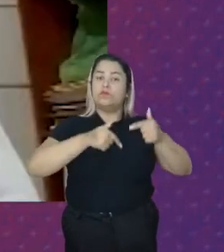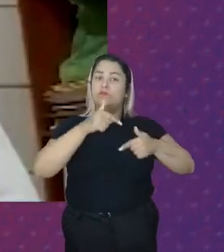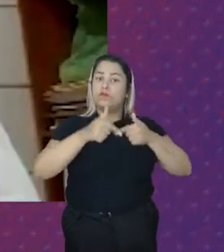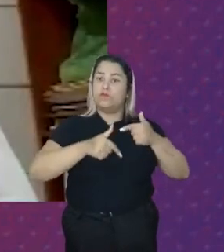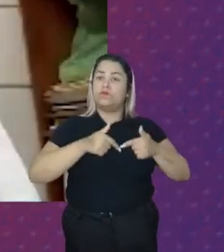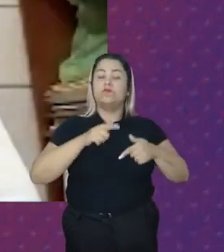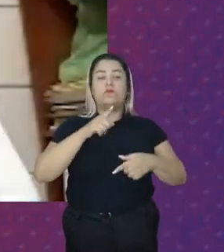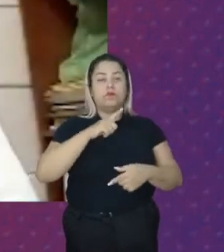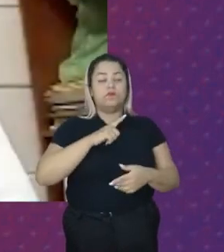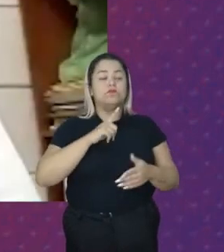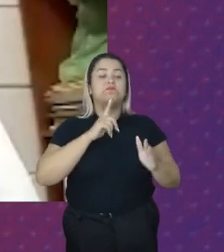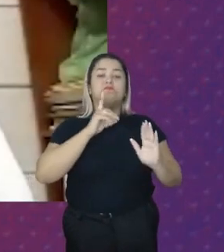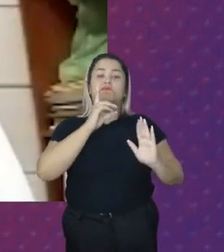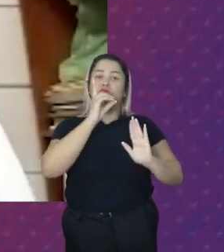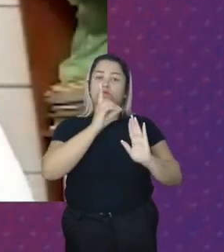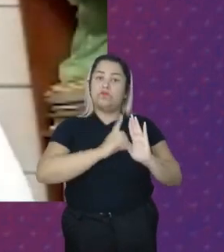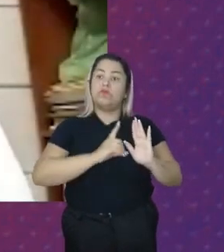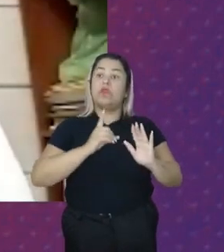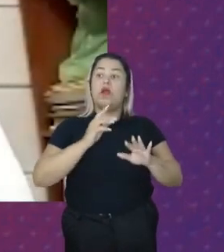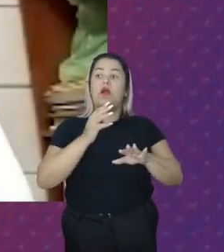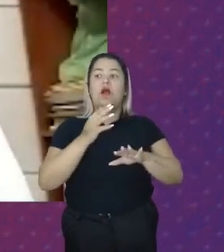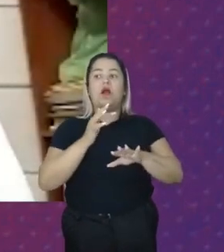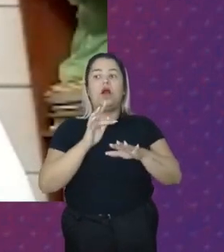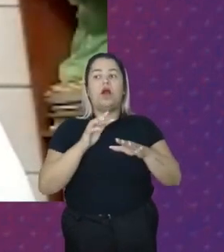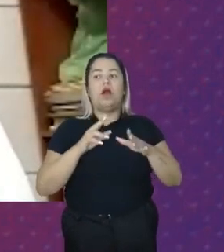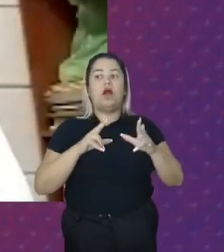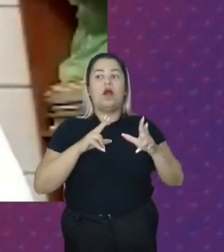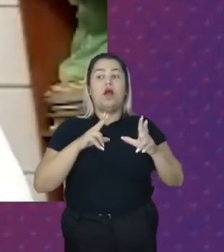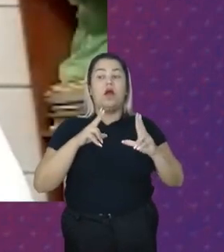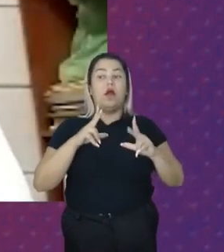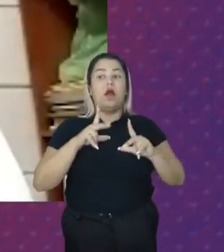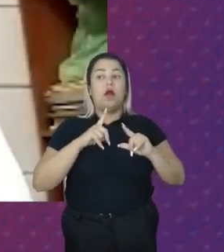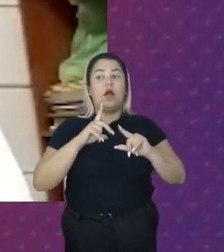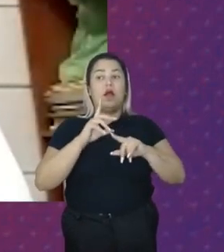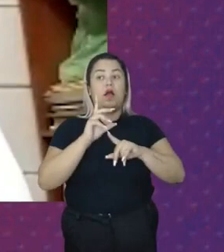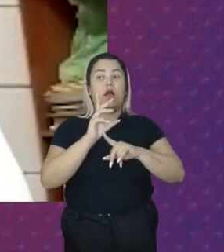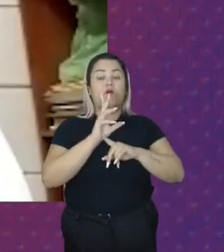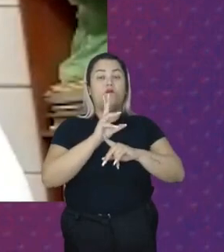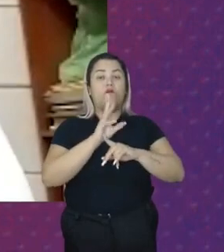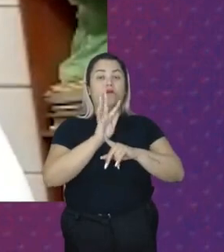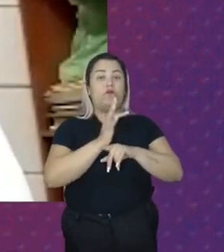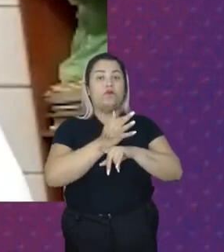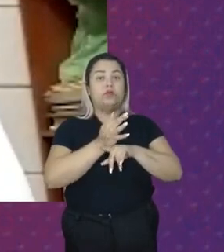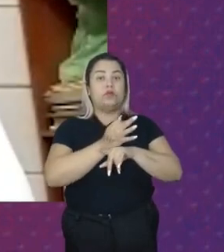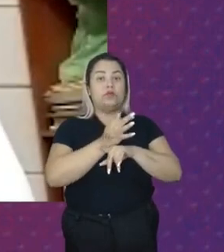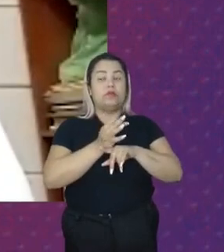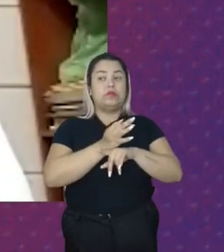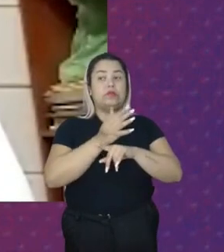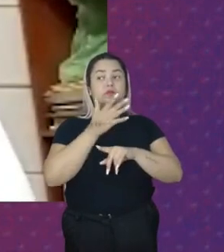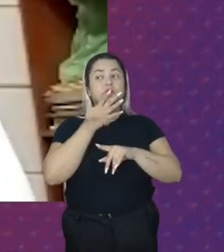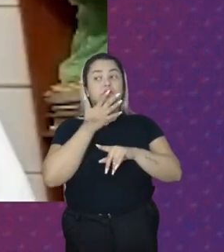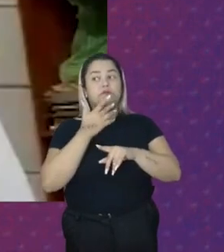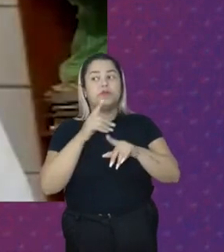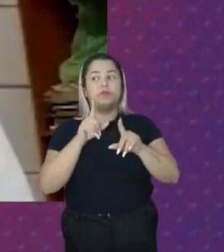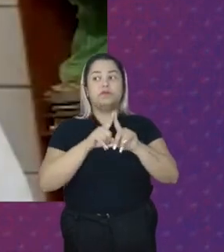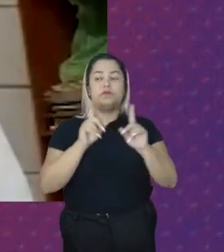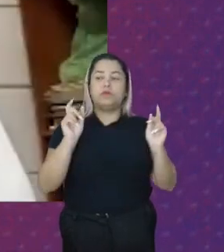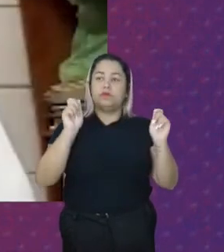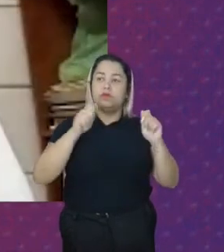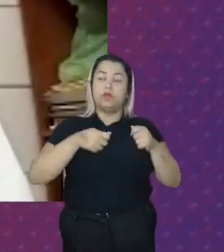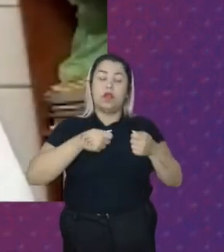nós Temos direito Sim aos feriados Então até 2006 Era algo Que a gente Precisava